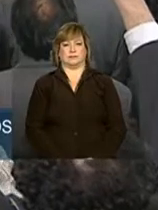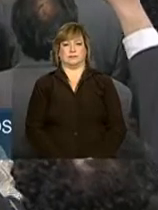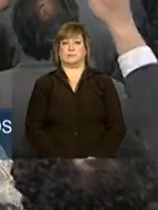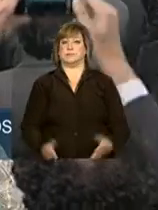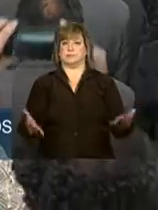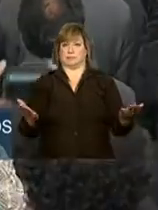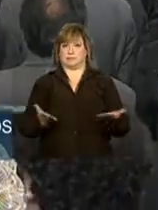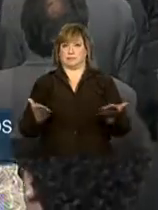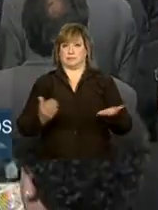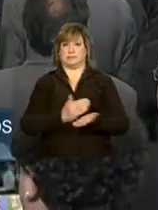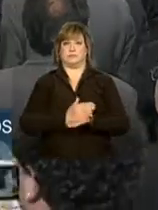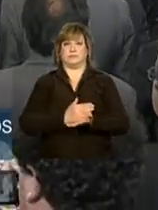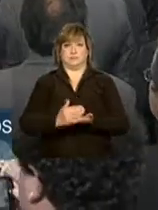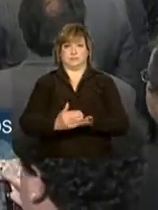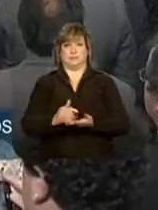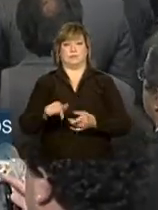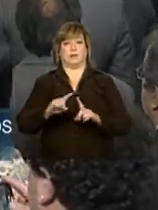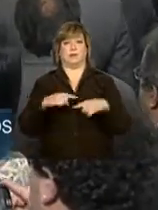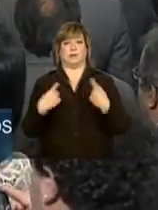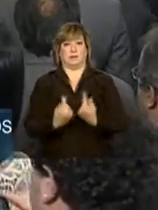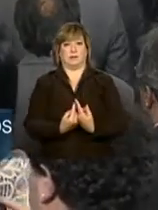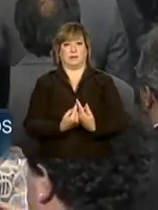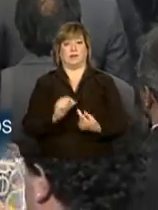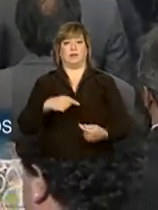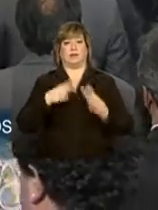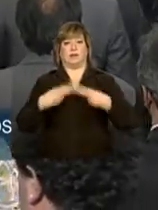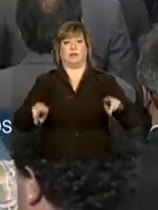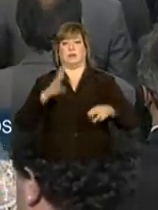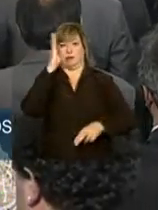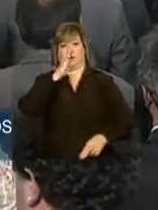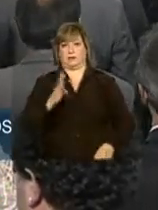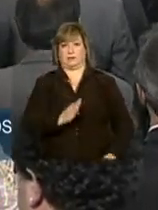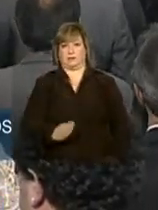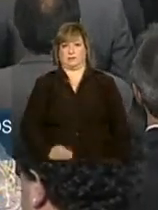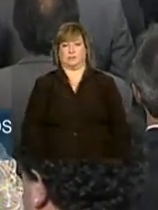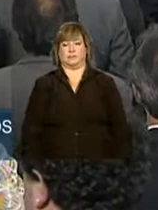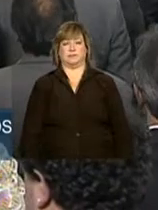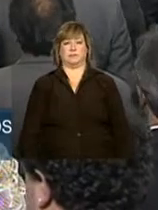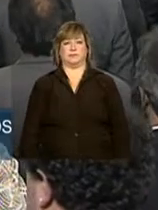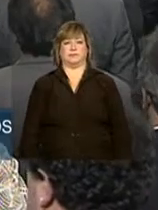Dando início a esta cerimônia, ouviremos o hino nacional.